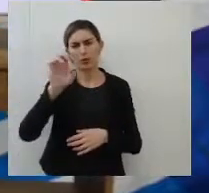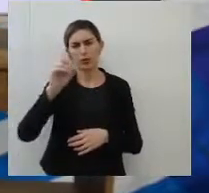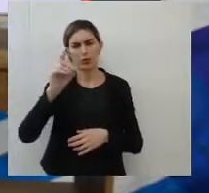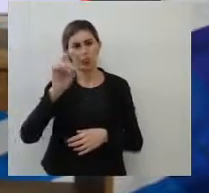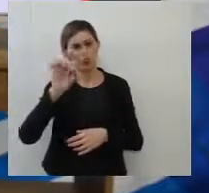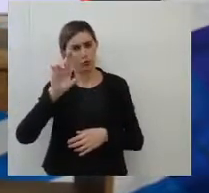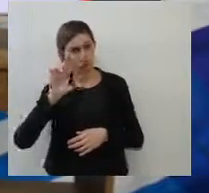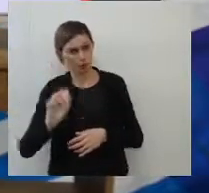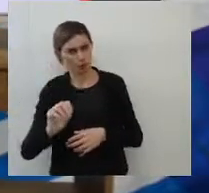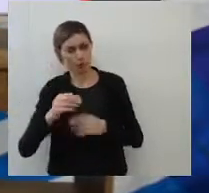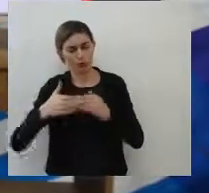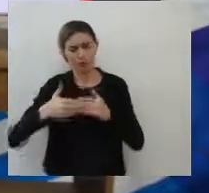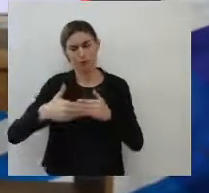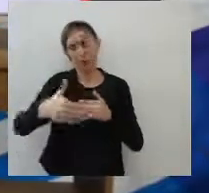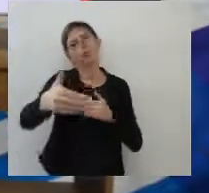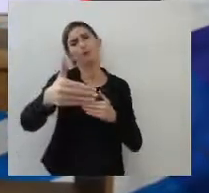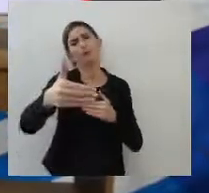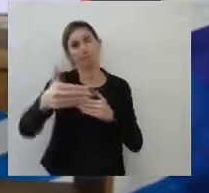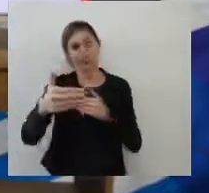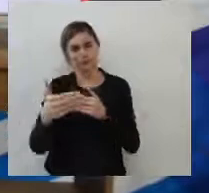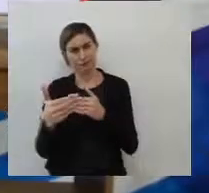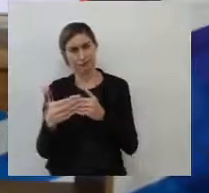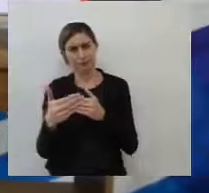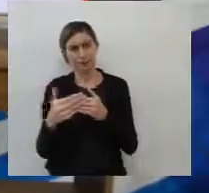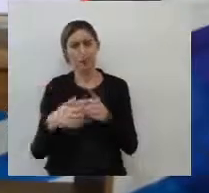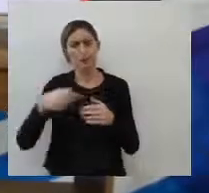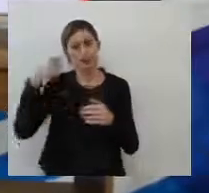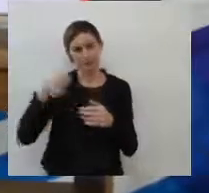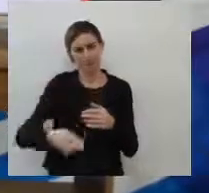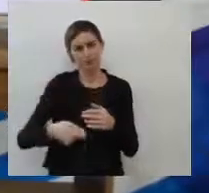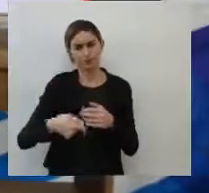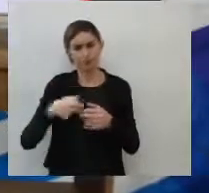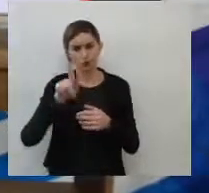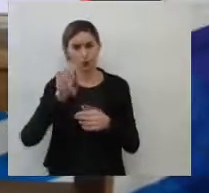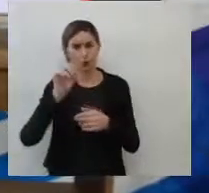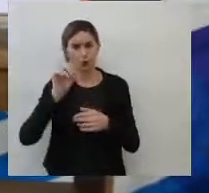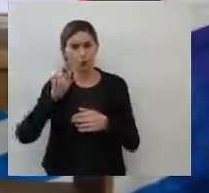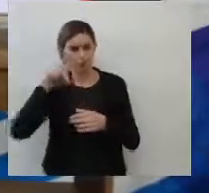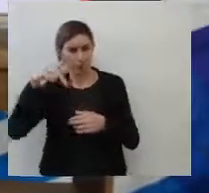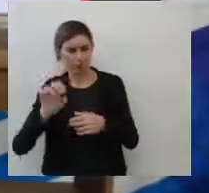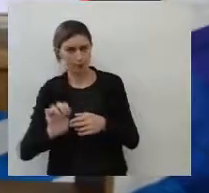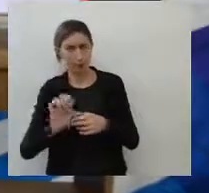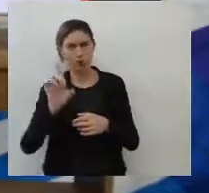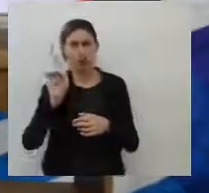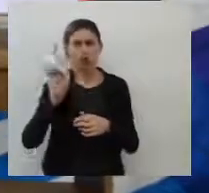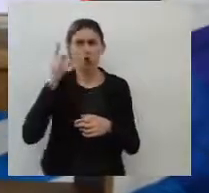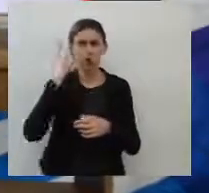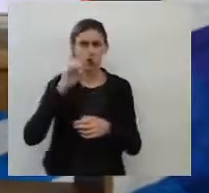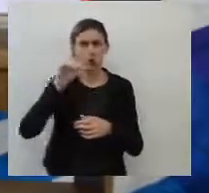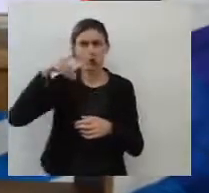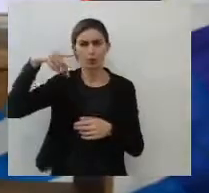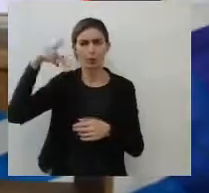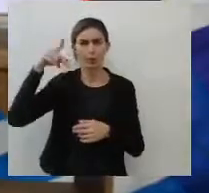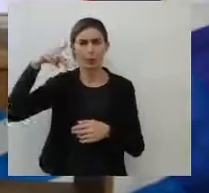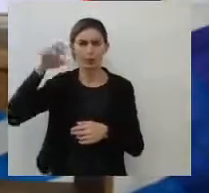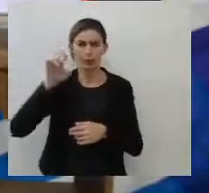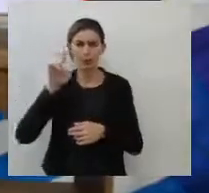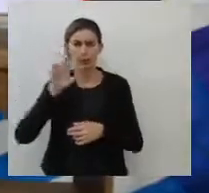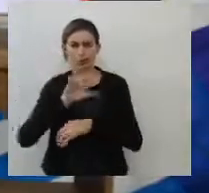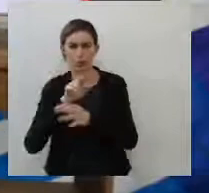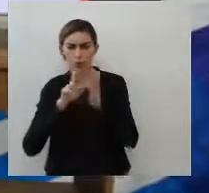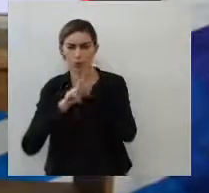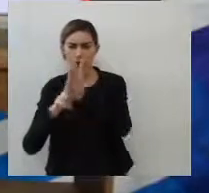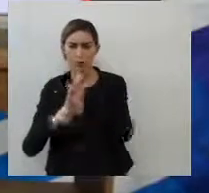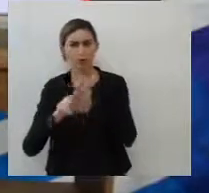Fonseca. A partir do momento que é decretado o golpe, que Dom Pedro recebe uma carta informando